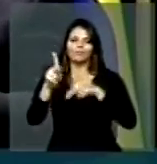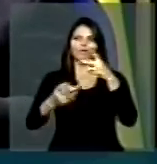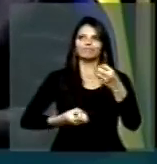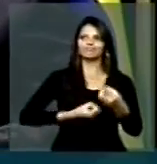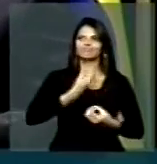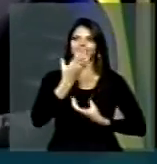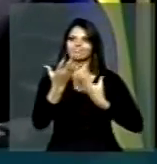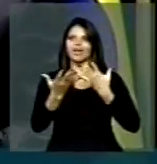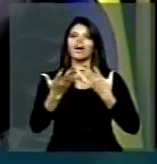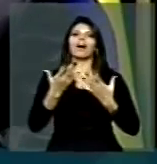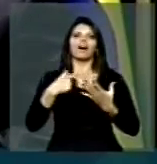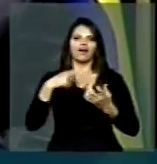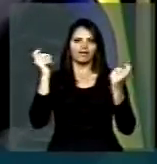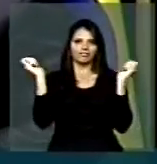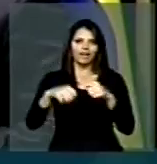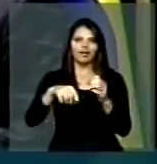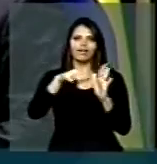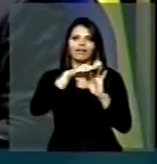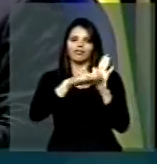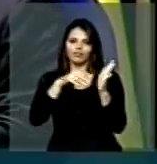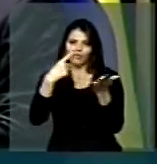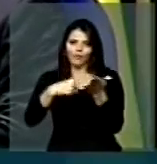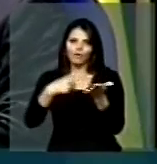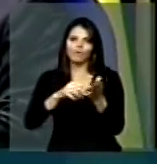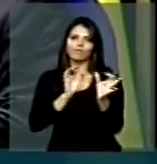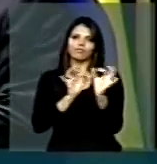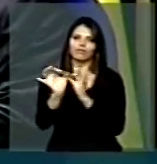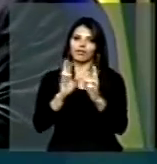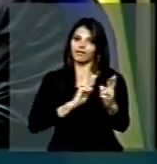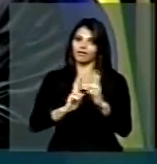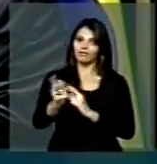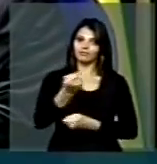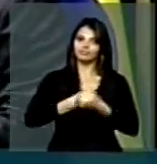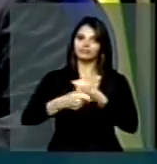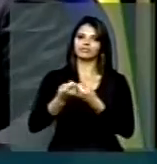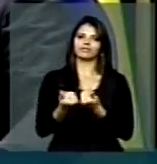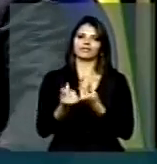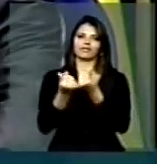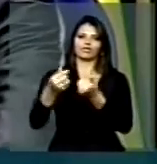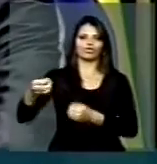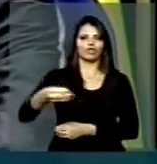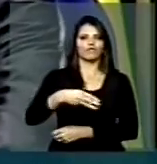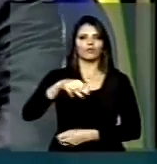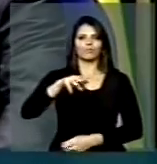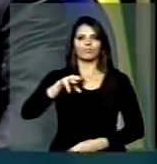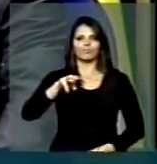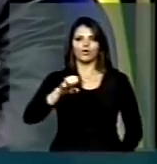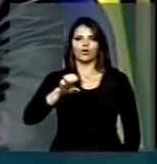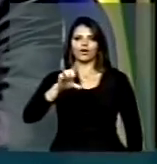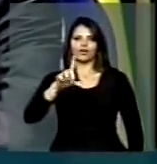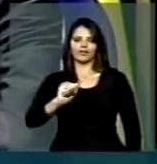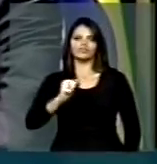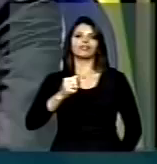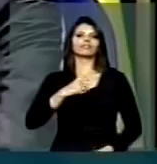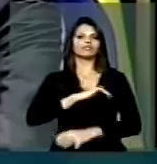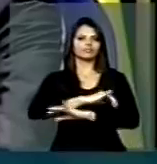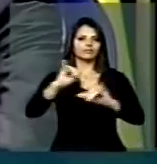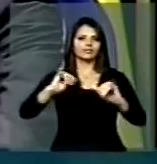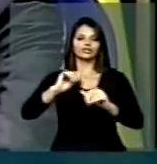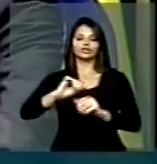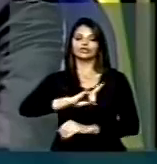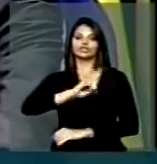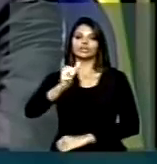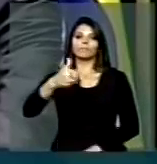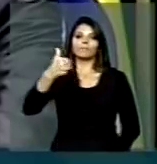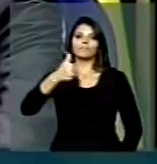da previsibilidade, também as relações econômicas. A nova moeda entrou em circulação no dia 1º de julho daquele